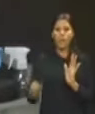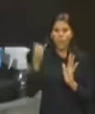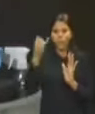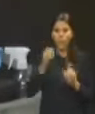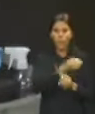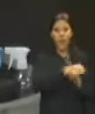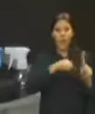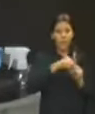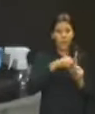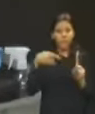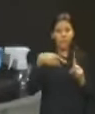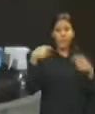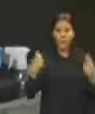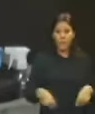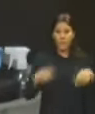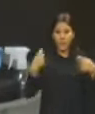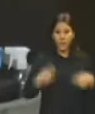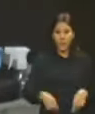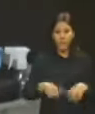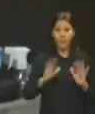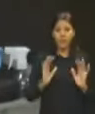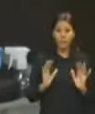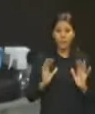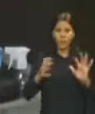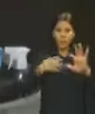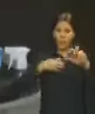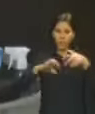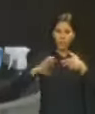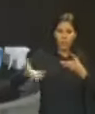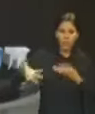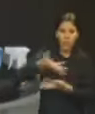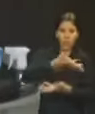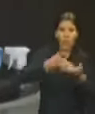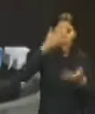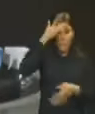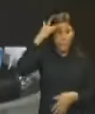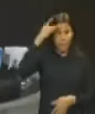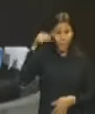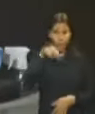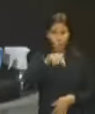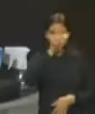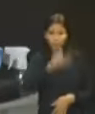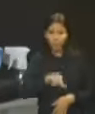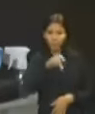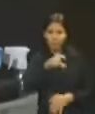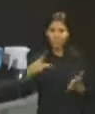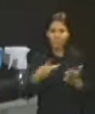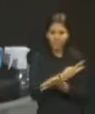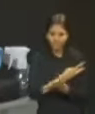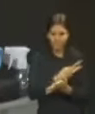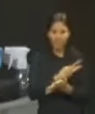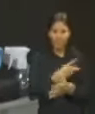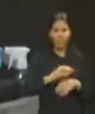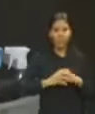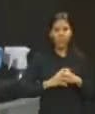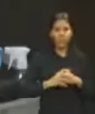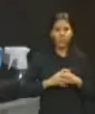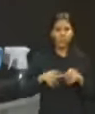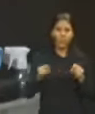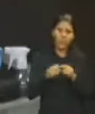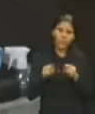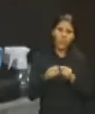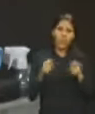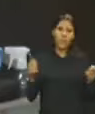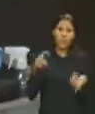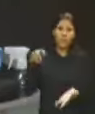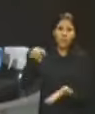sociedade demanda, a solidariedade à vítima e às suas famílias e, obviamente, a responsabilização